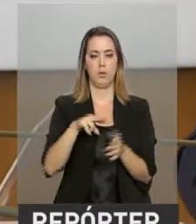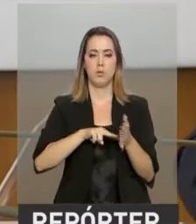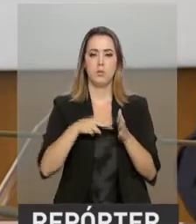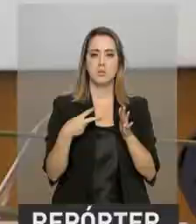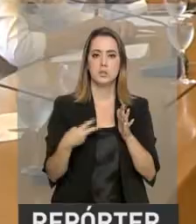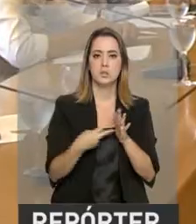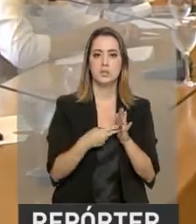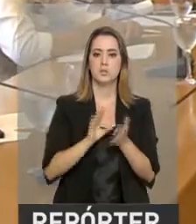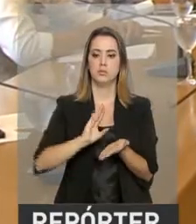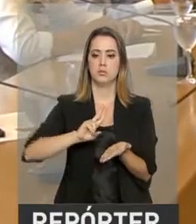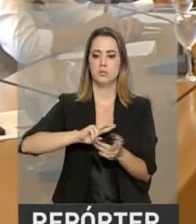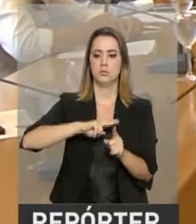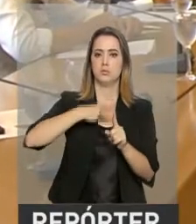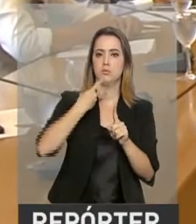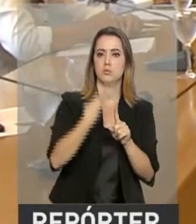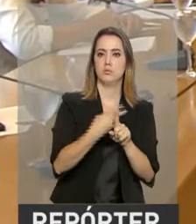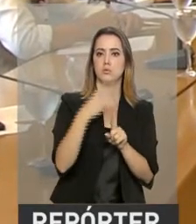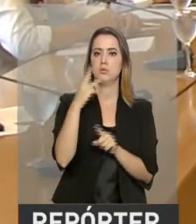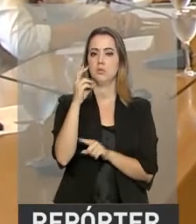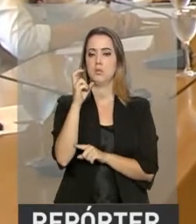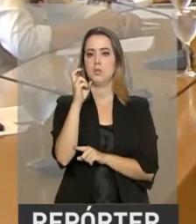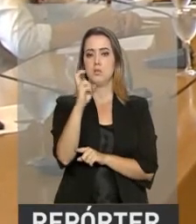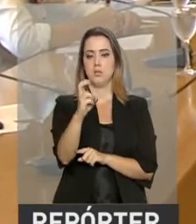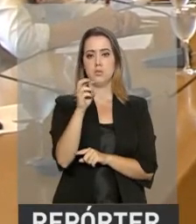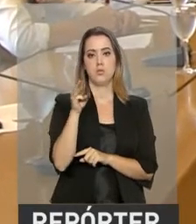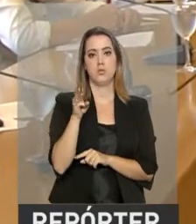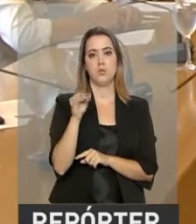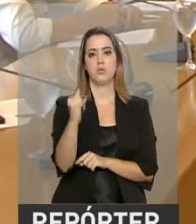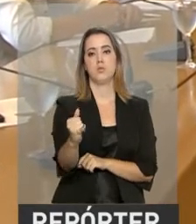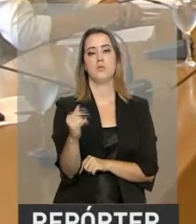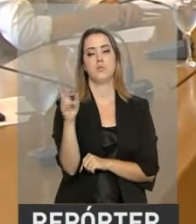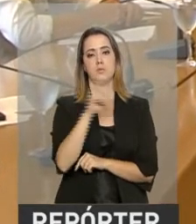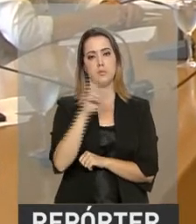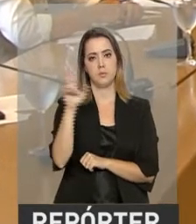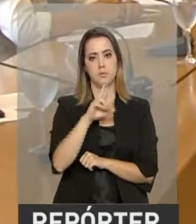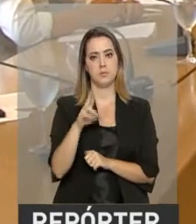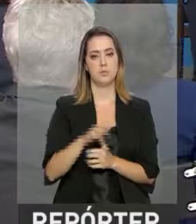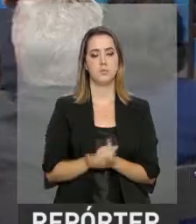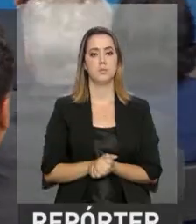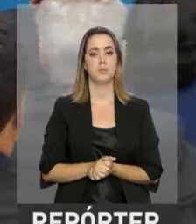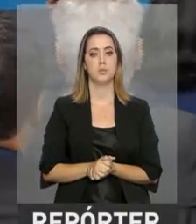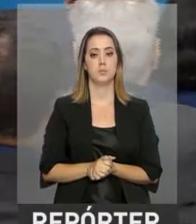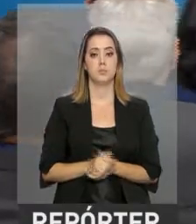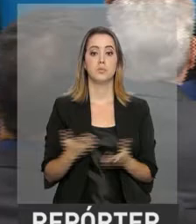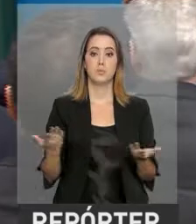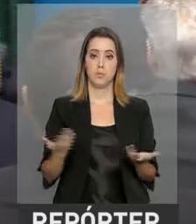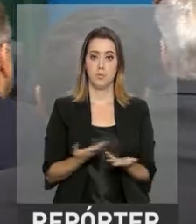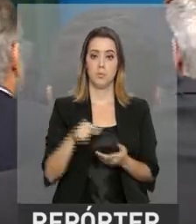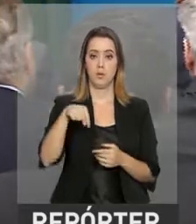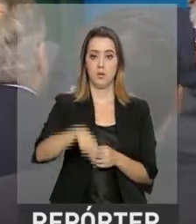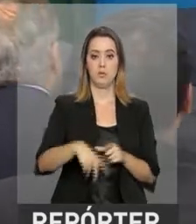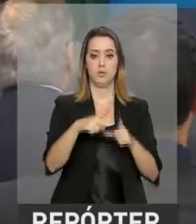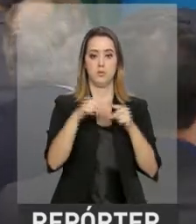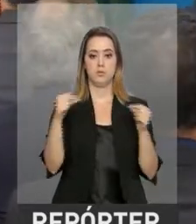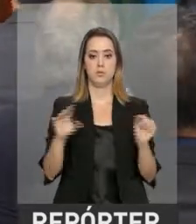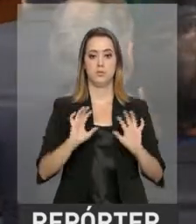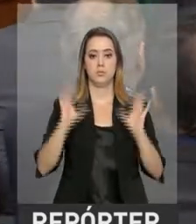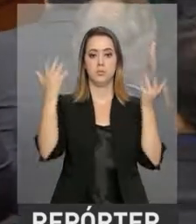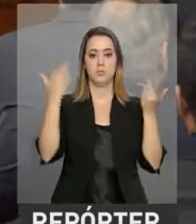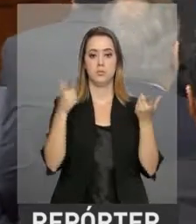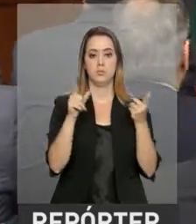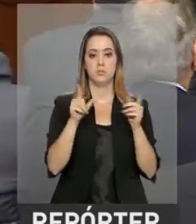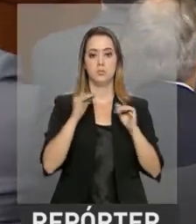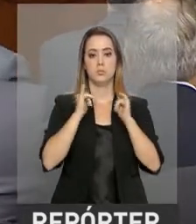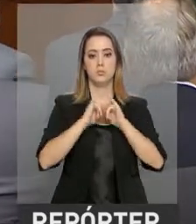representa um acréscimo de 5 bilhões e 400 milhões de reais em brasília durante cerimônia de lançamento